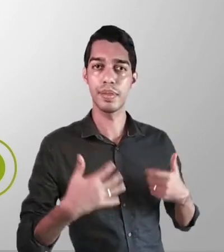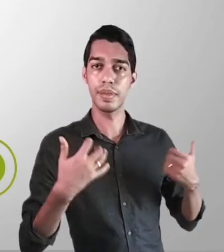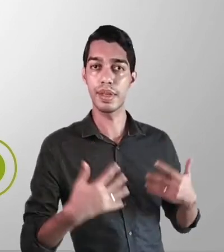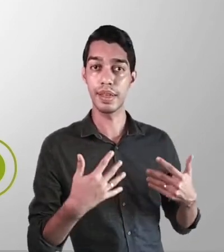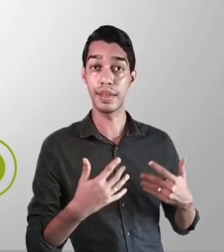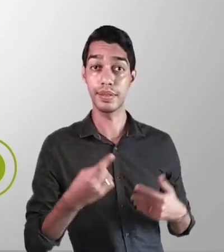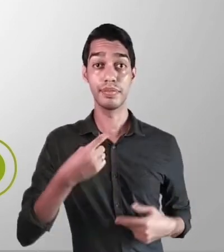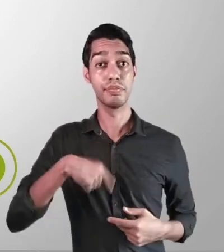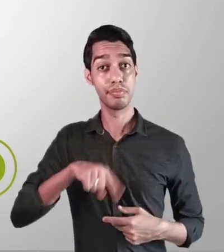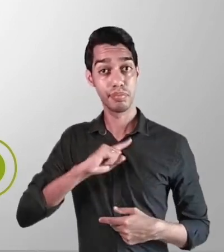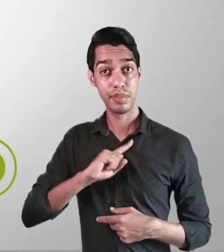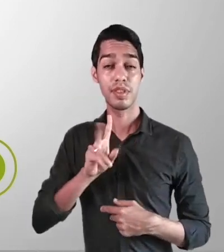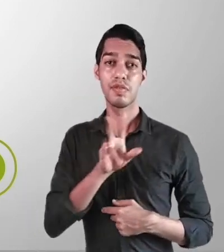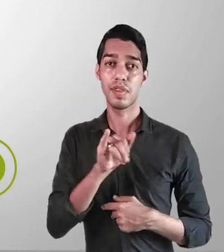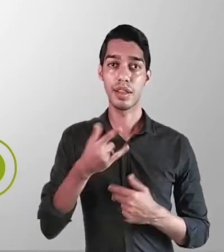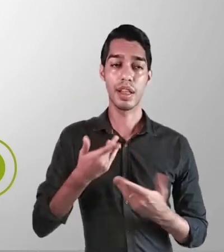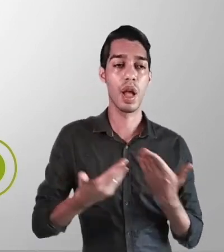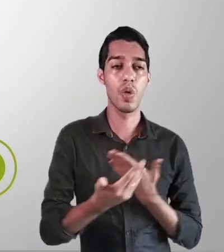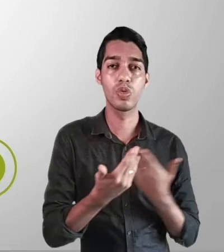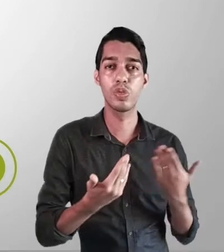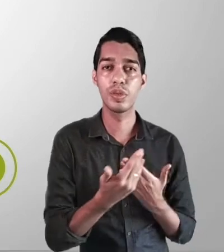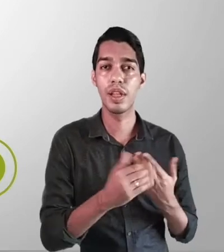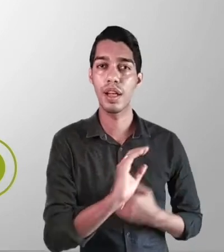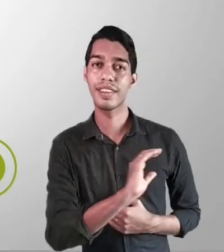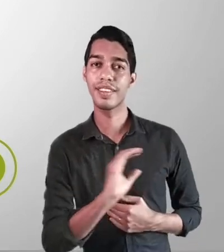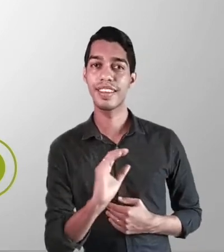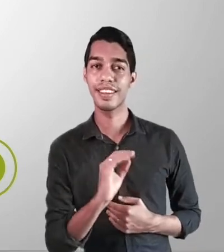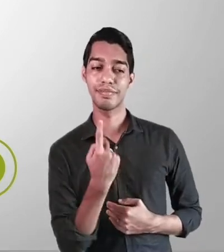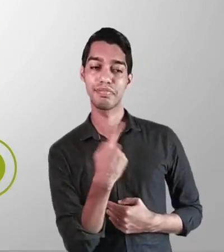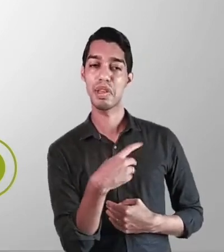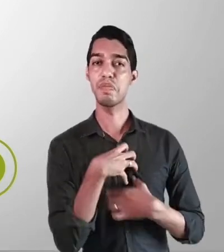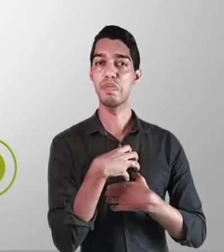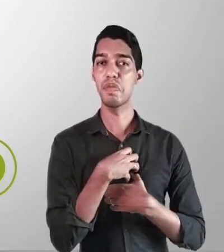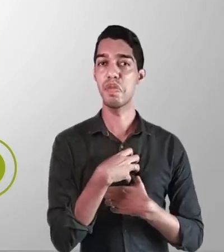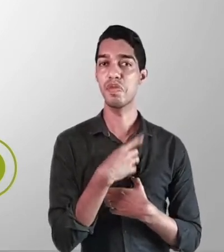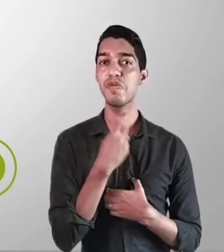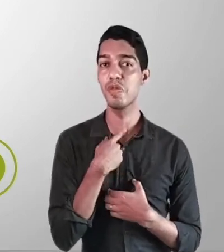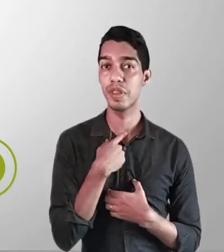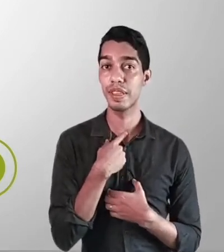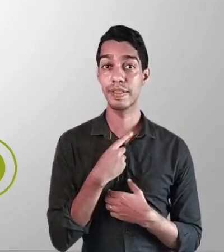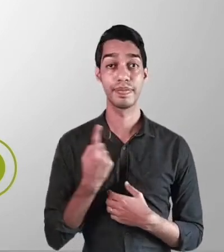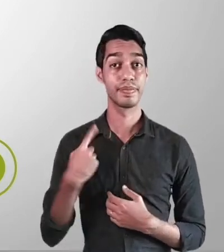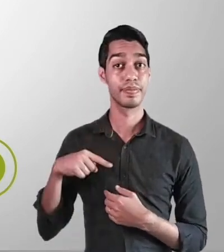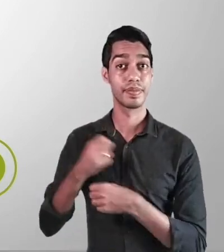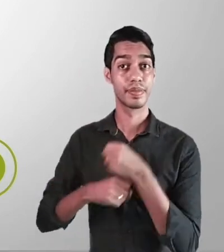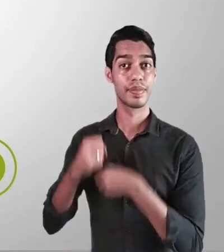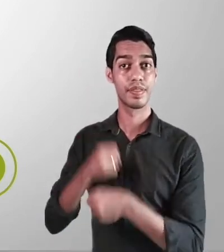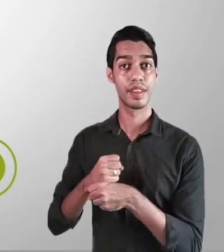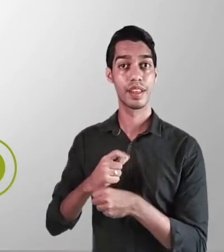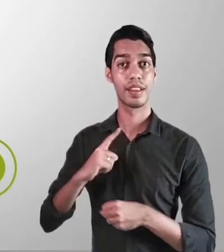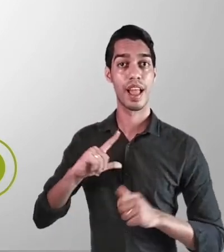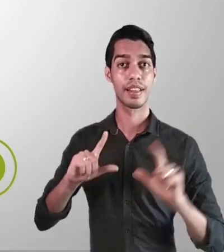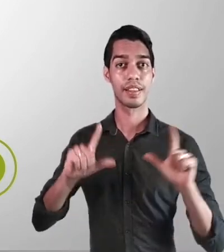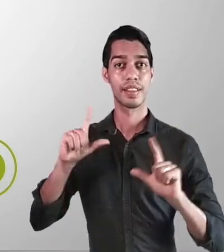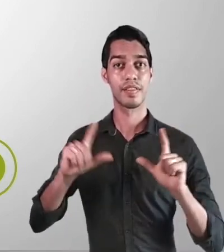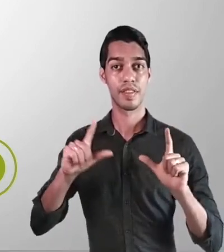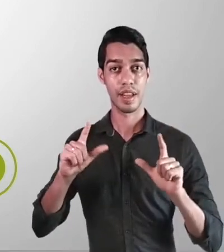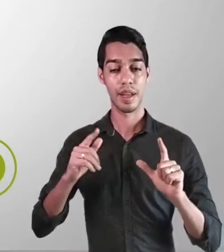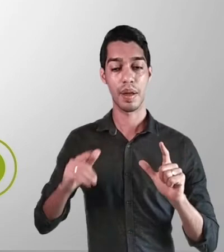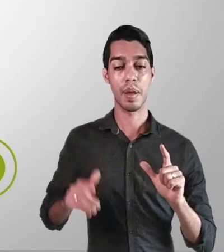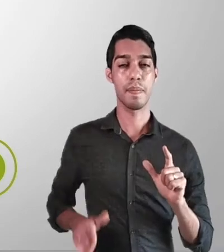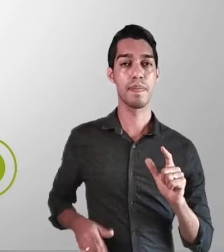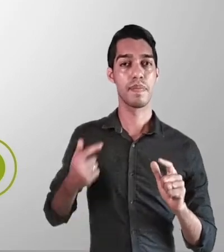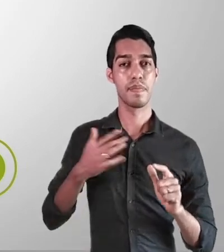que eles querem ou que eles preferem. No ano passado, nós lançamos a TV Meu Bolso em Dia, com vídeos